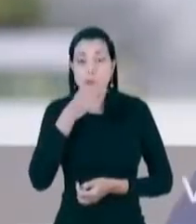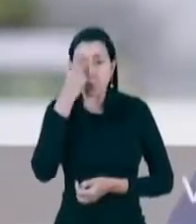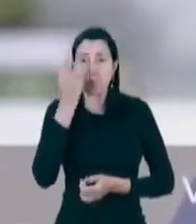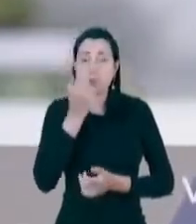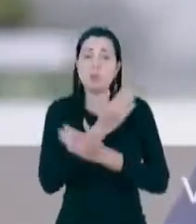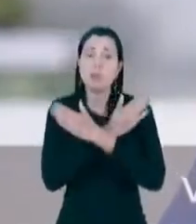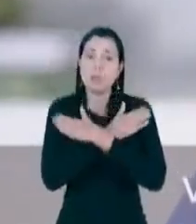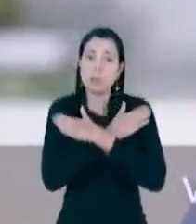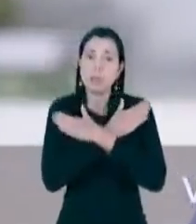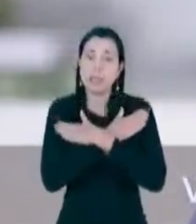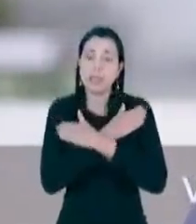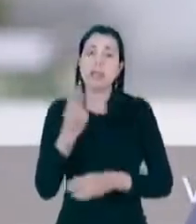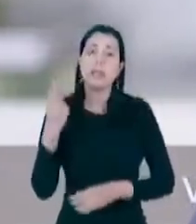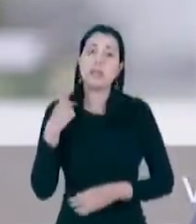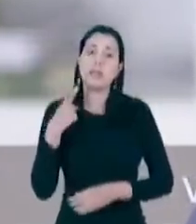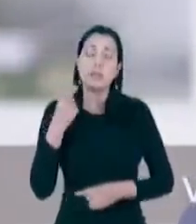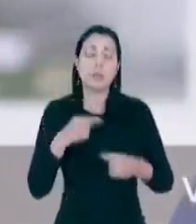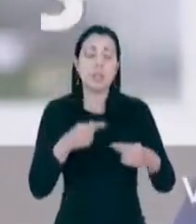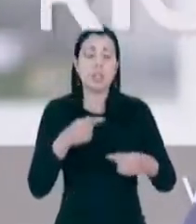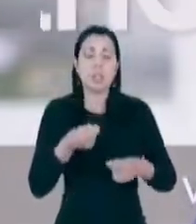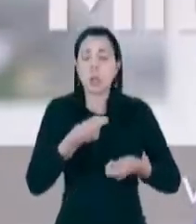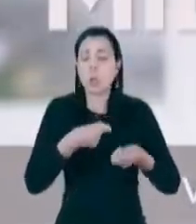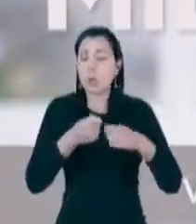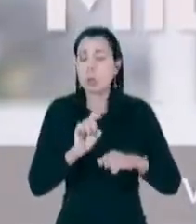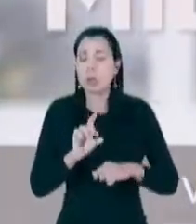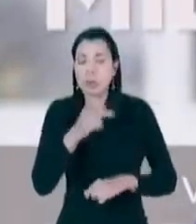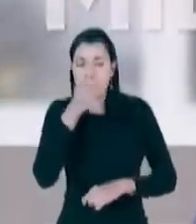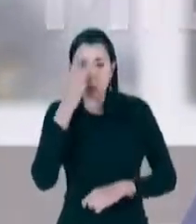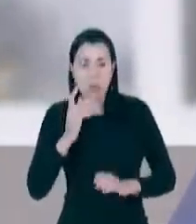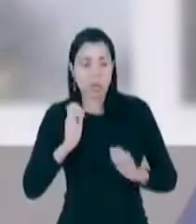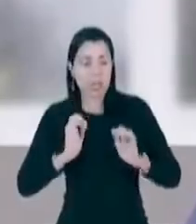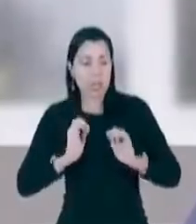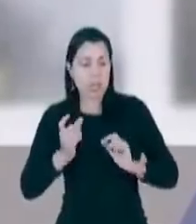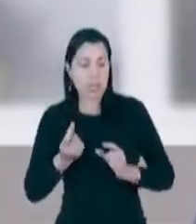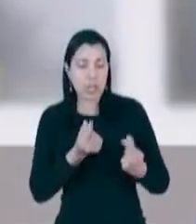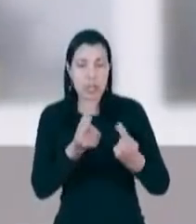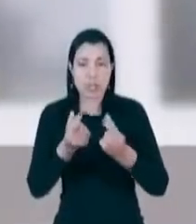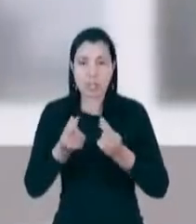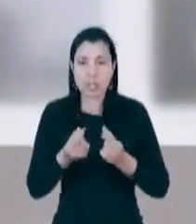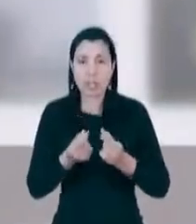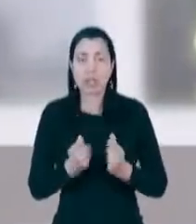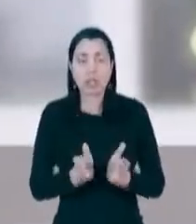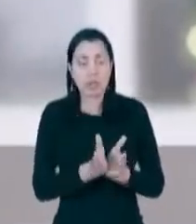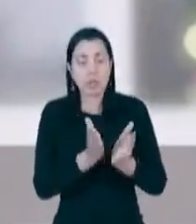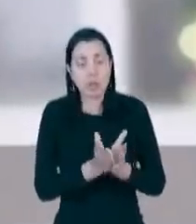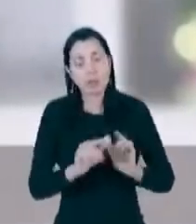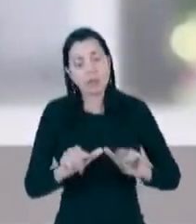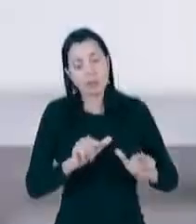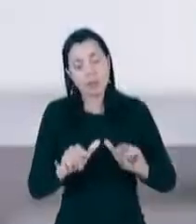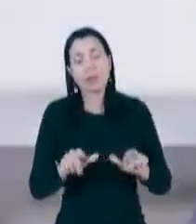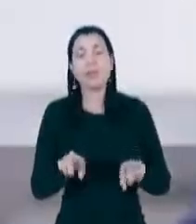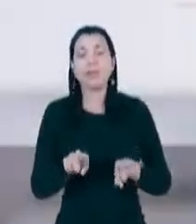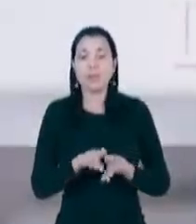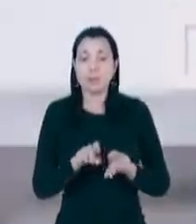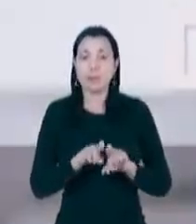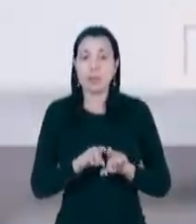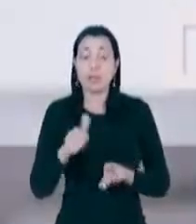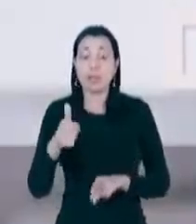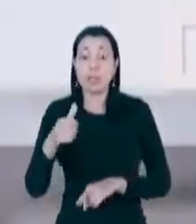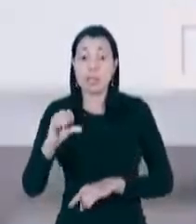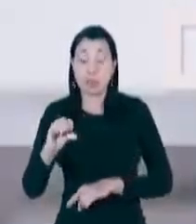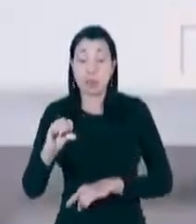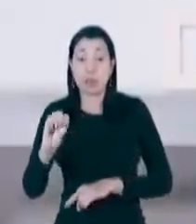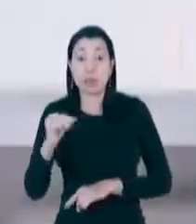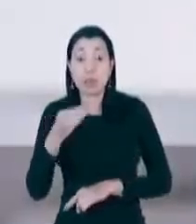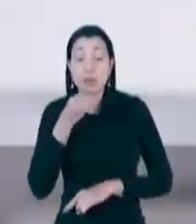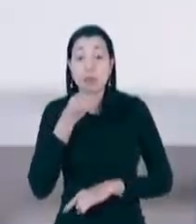desempregados, vítima de uma política econômica que enriquece os milionários em problemas dos trabalhadores e a classe média. Pelos 19 milhões